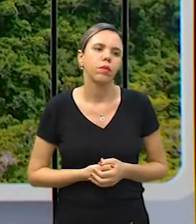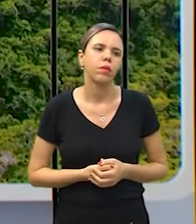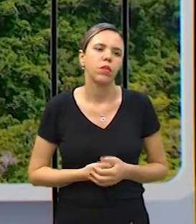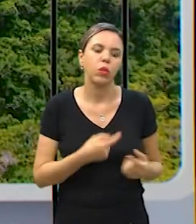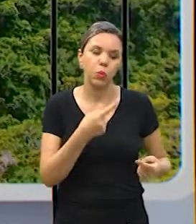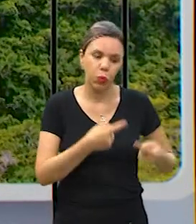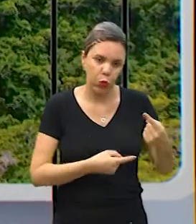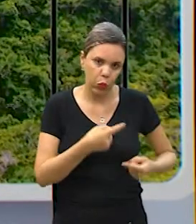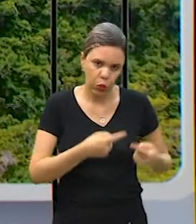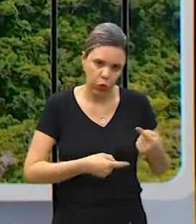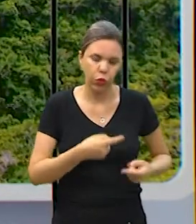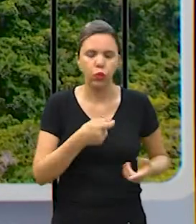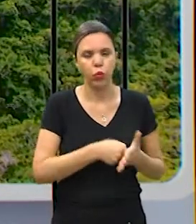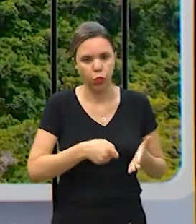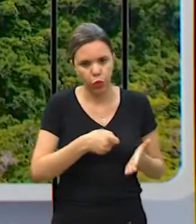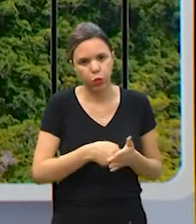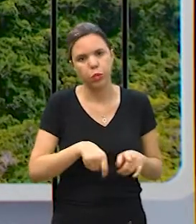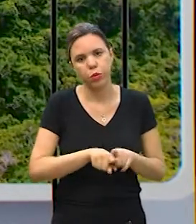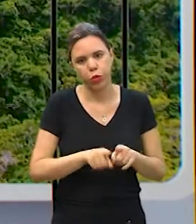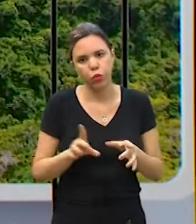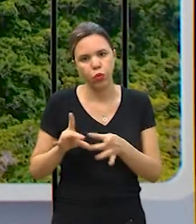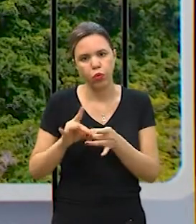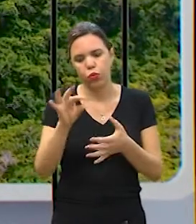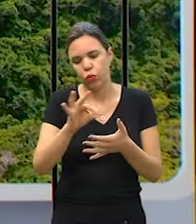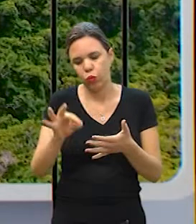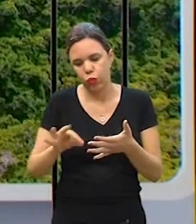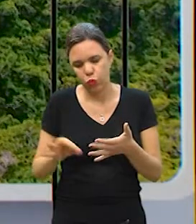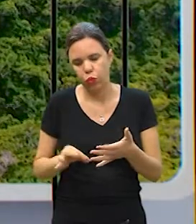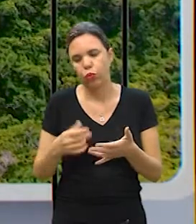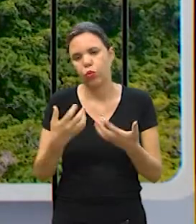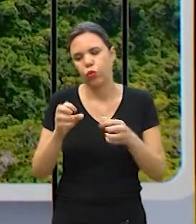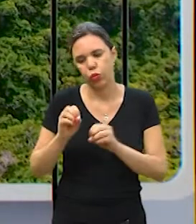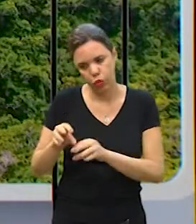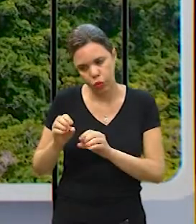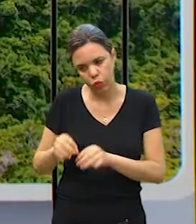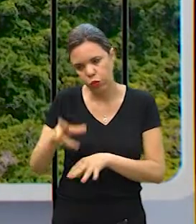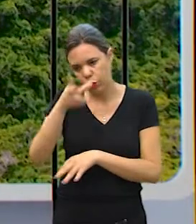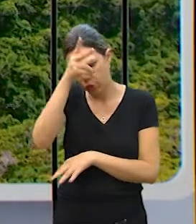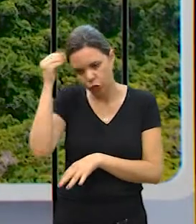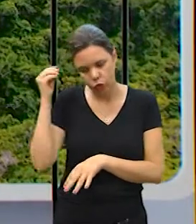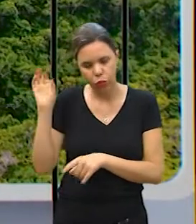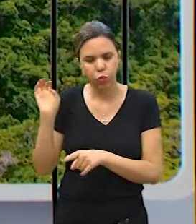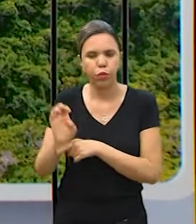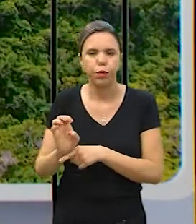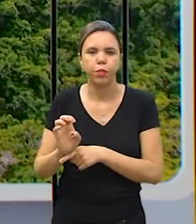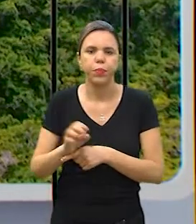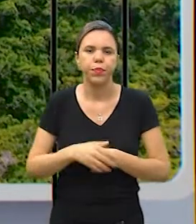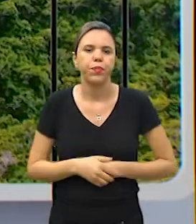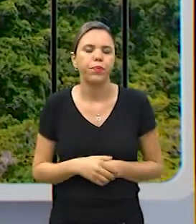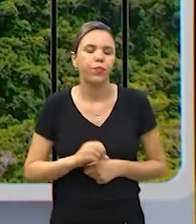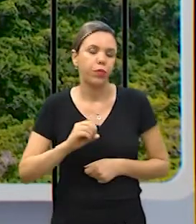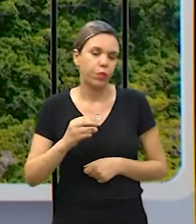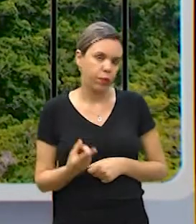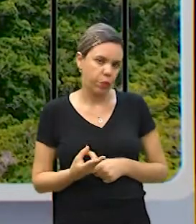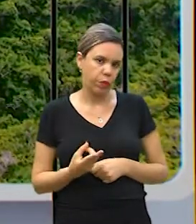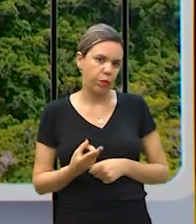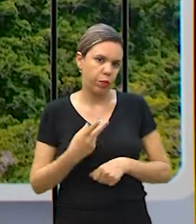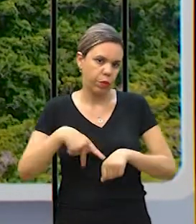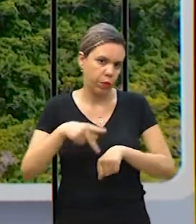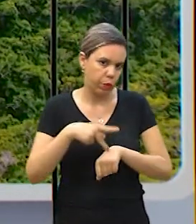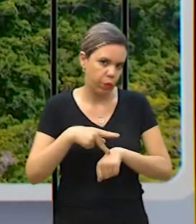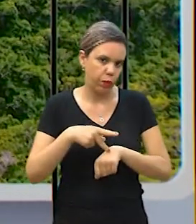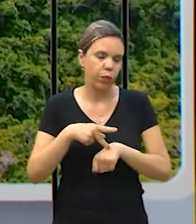de políticas para o conjunto da educação pública no Estado ou